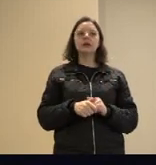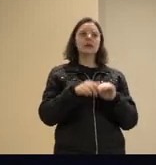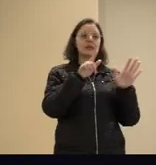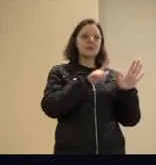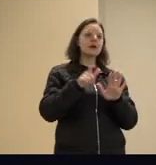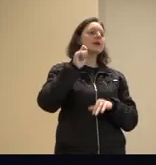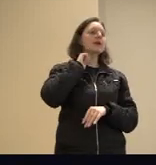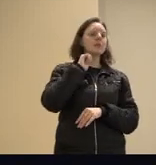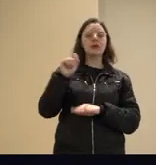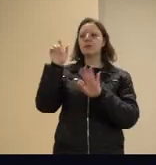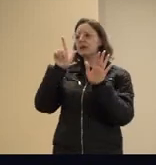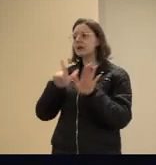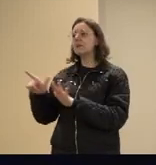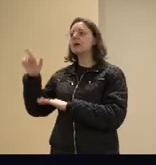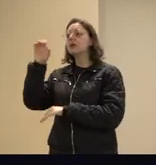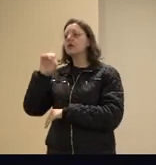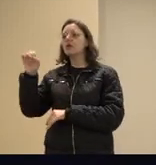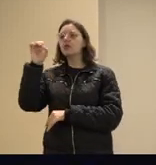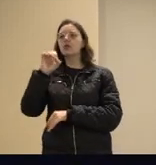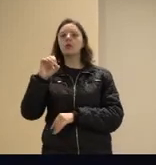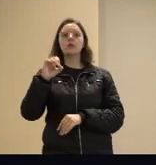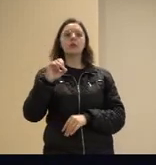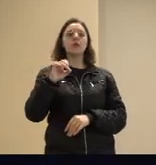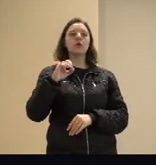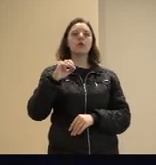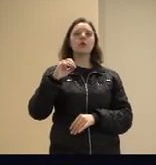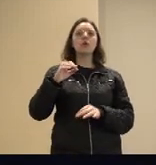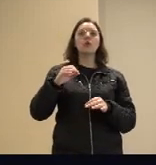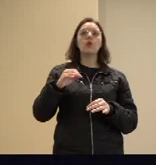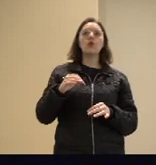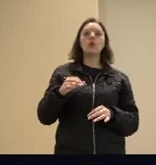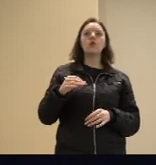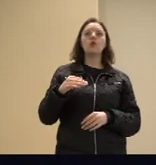o magistrado conhecer e reconhecer. Eu acho que